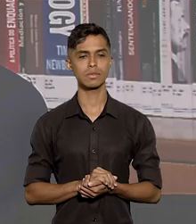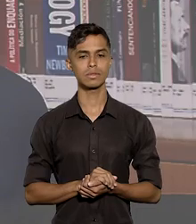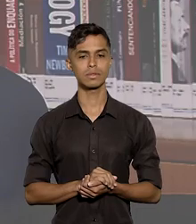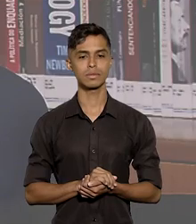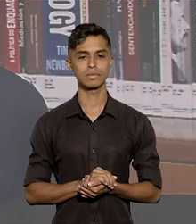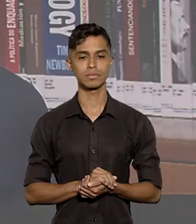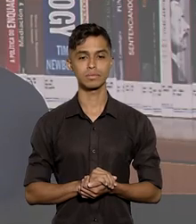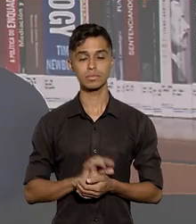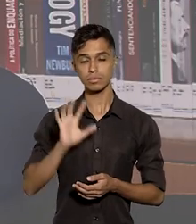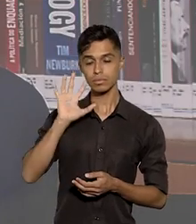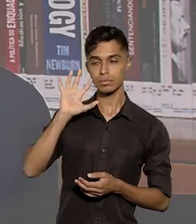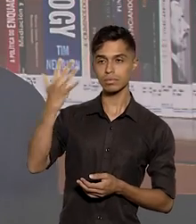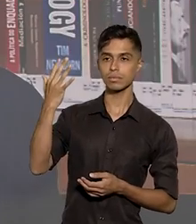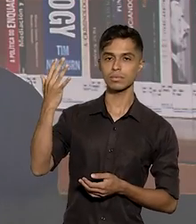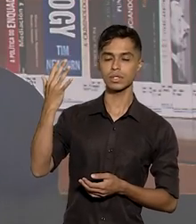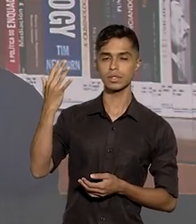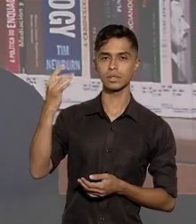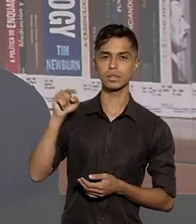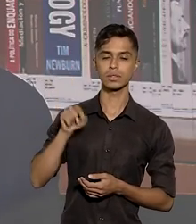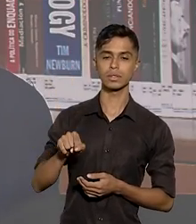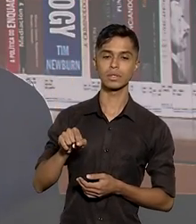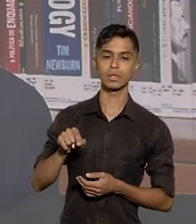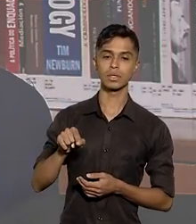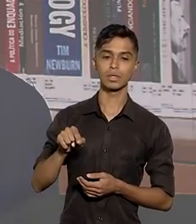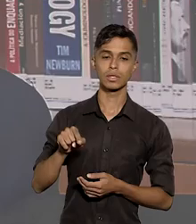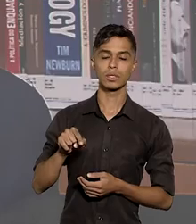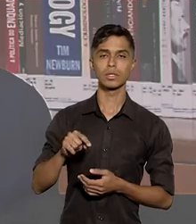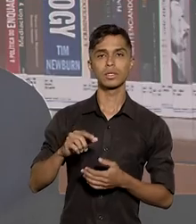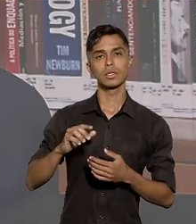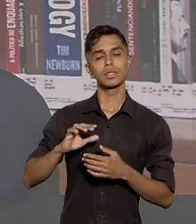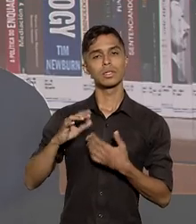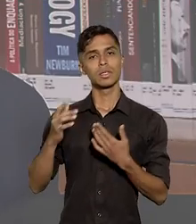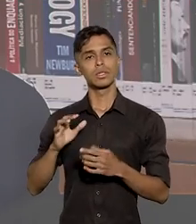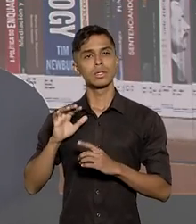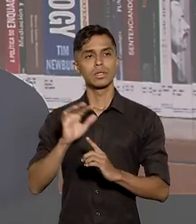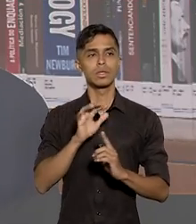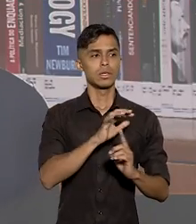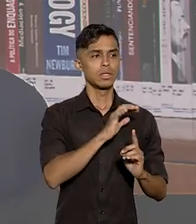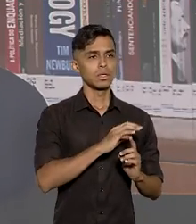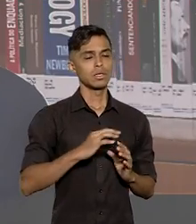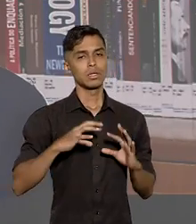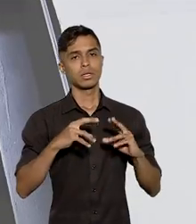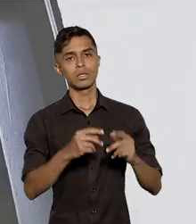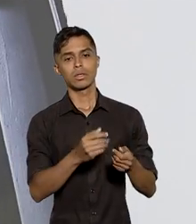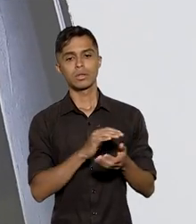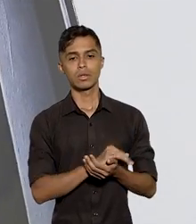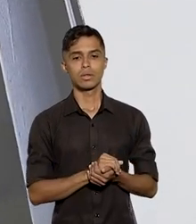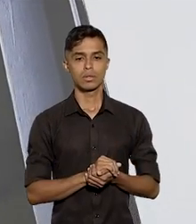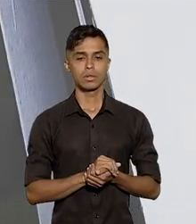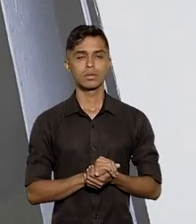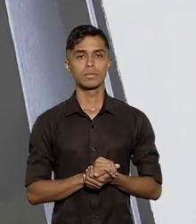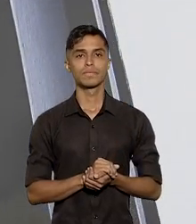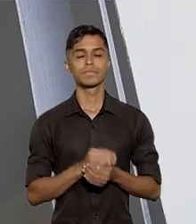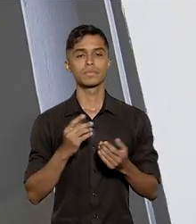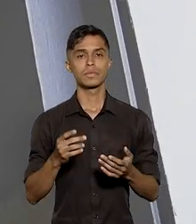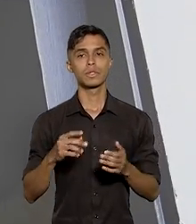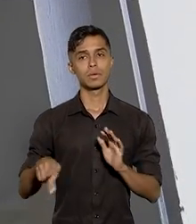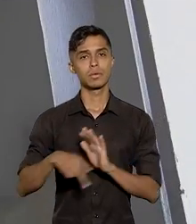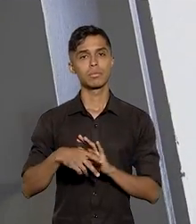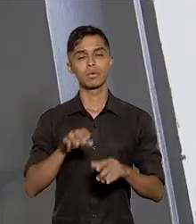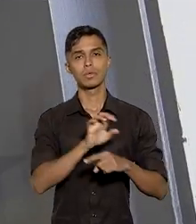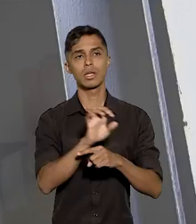As decisões, elas acabam impondo determinados comportamentos dos agentes públicos, do próprio Estado, e isso